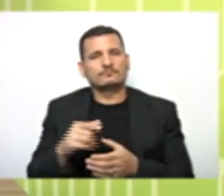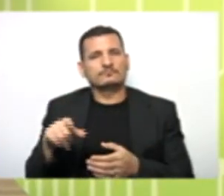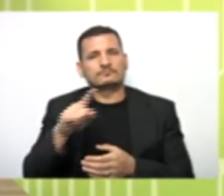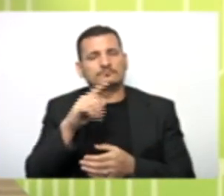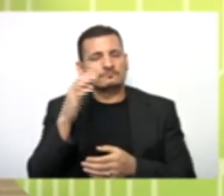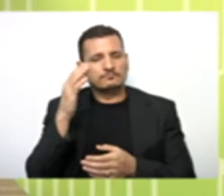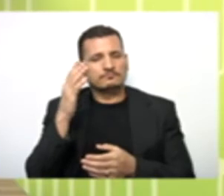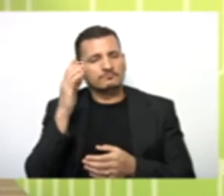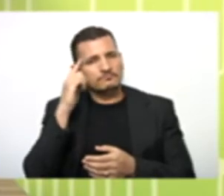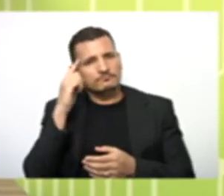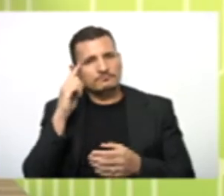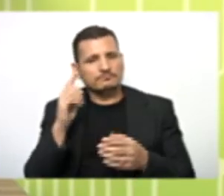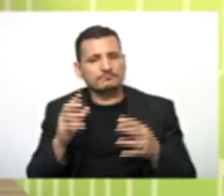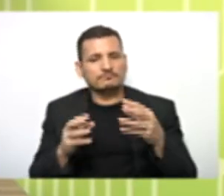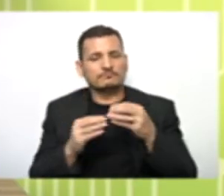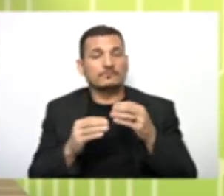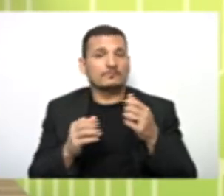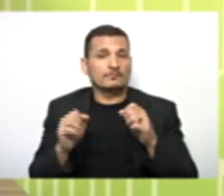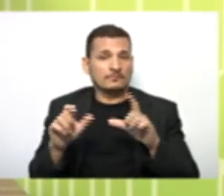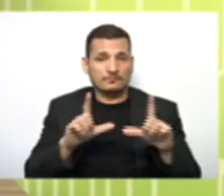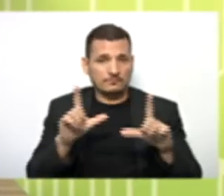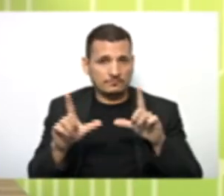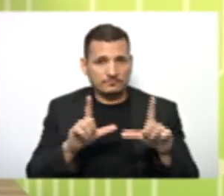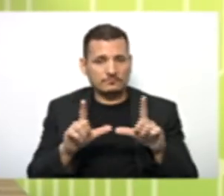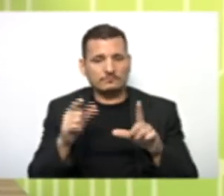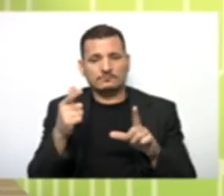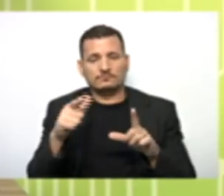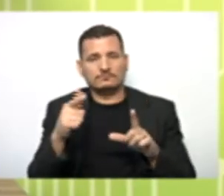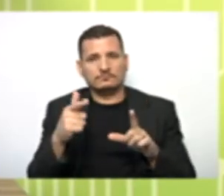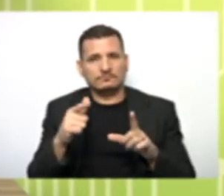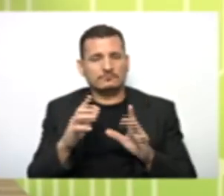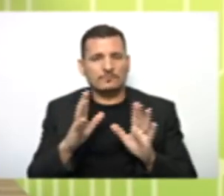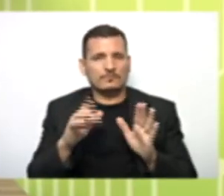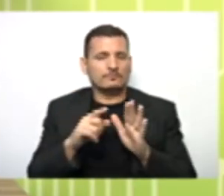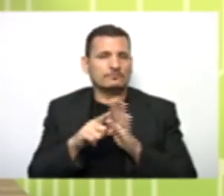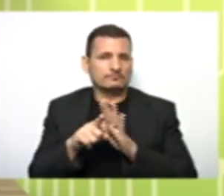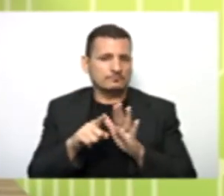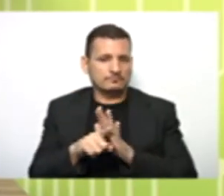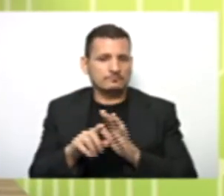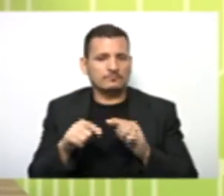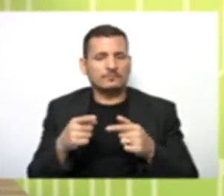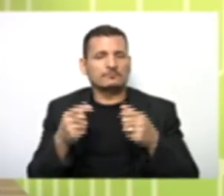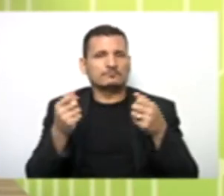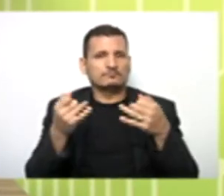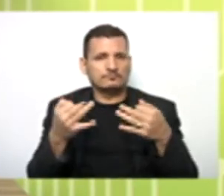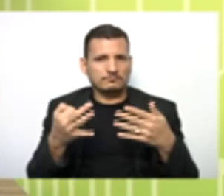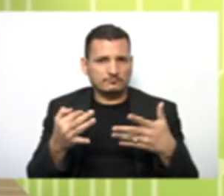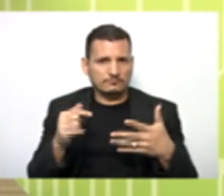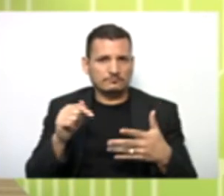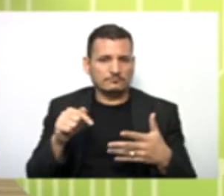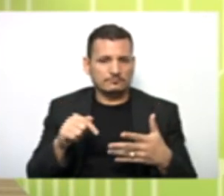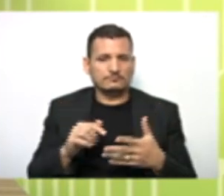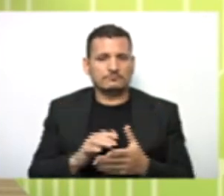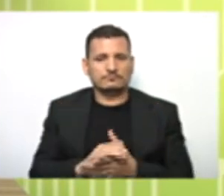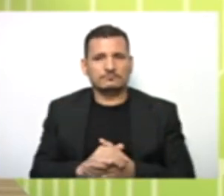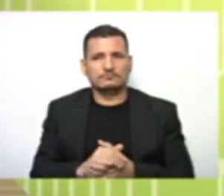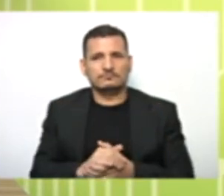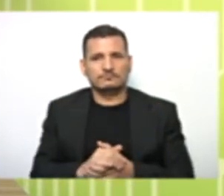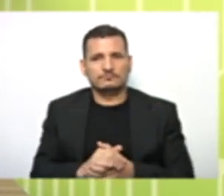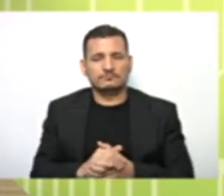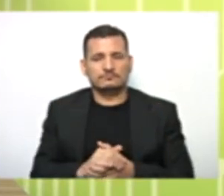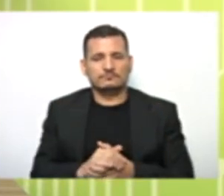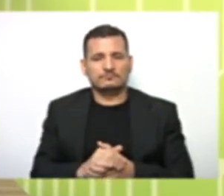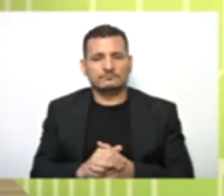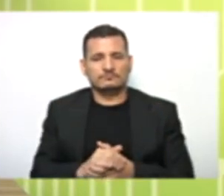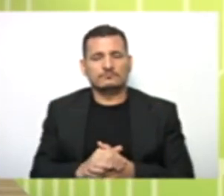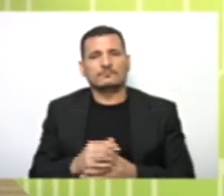ligação, né? Não tem o nosso slide, tá, pessoal, nisso, não era uma questão nossa, mas a gente vai falando aqui. Nós temos